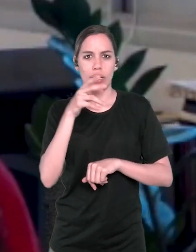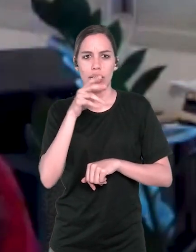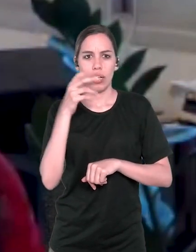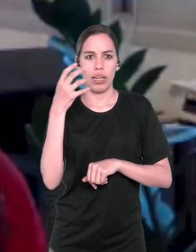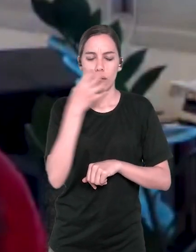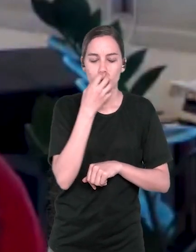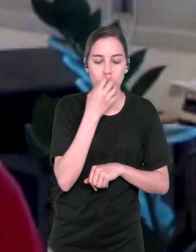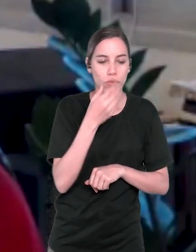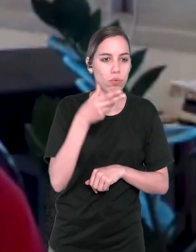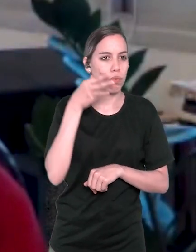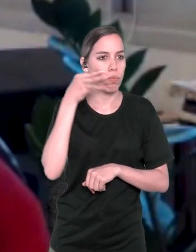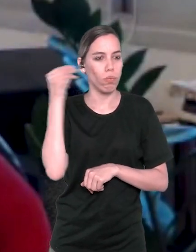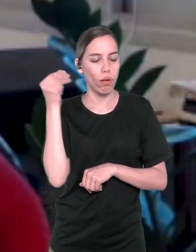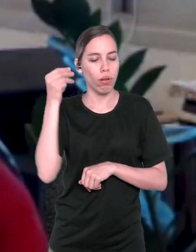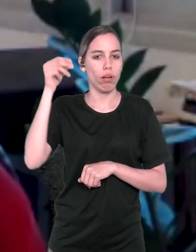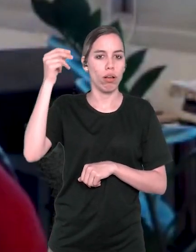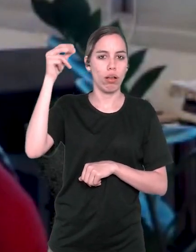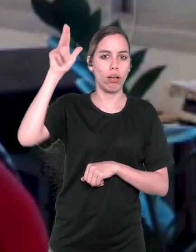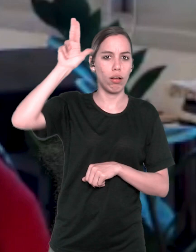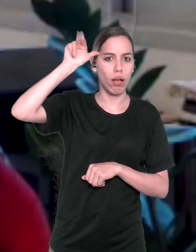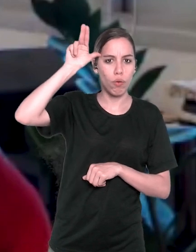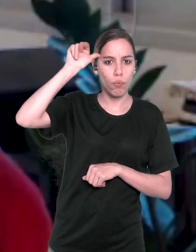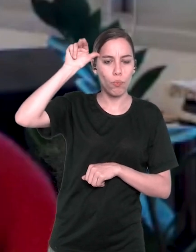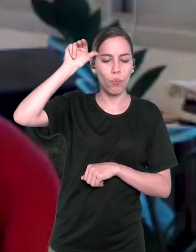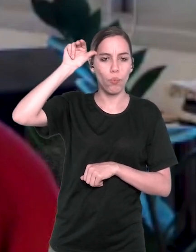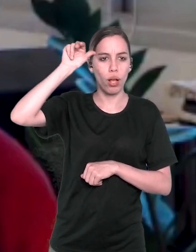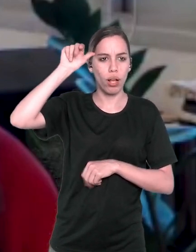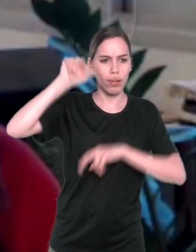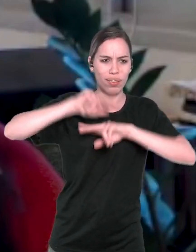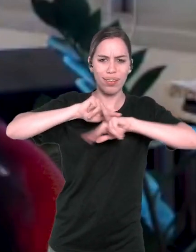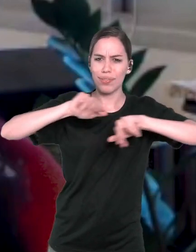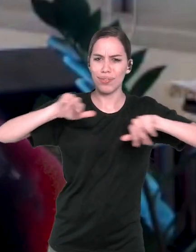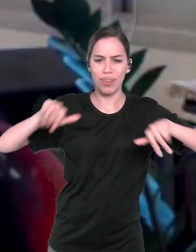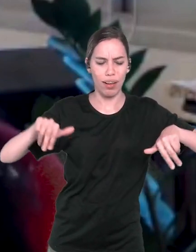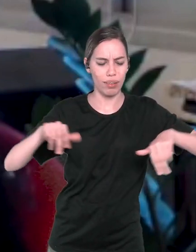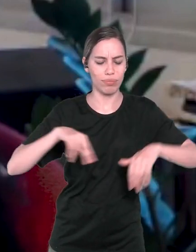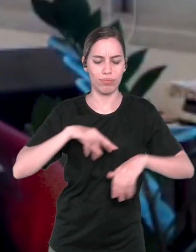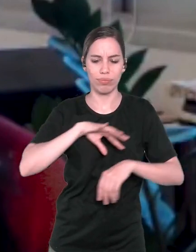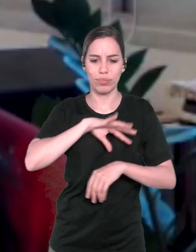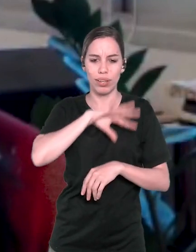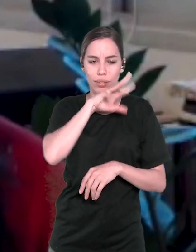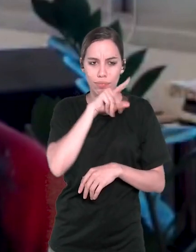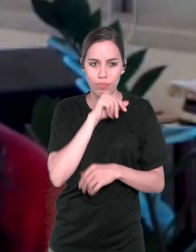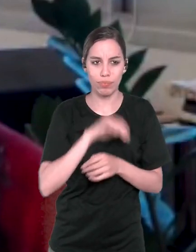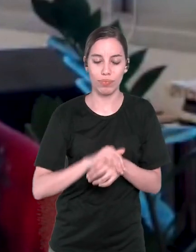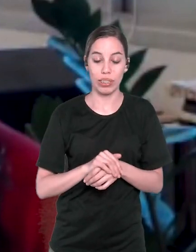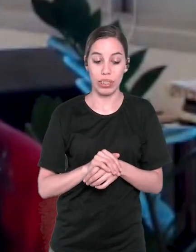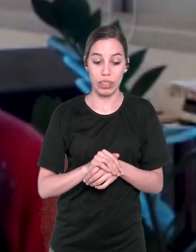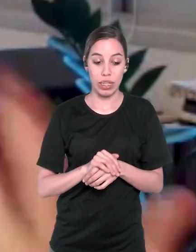coelhinhos. E, e isso, né, foi fundamental mesmo para que